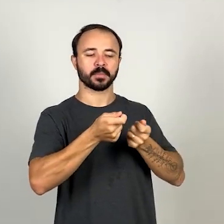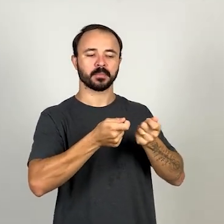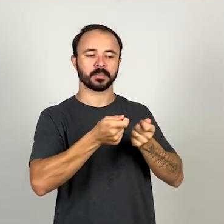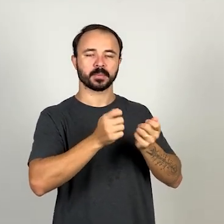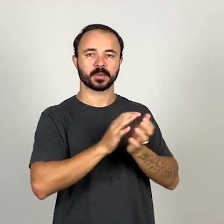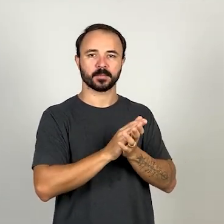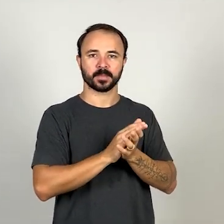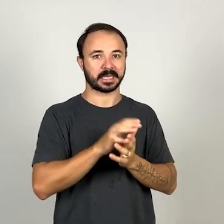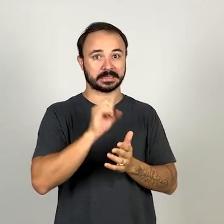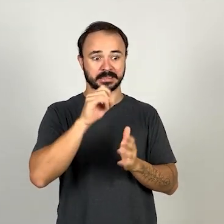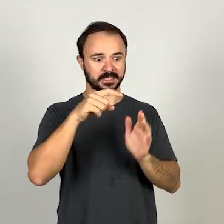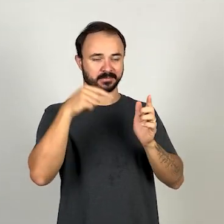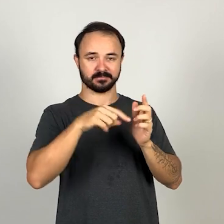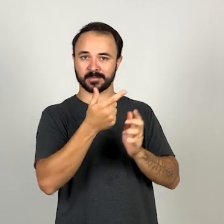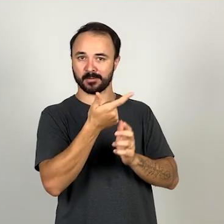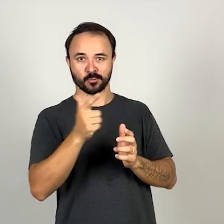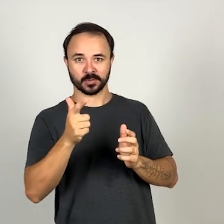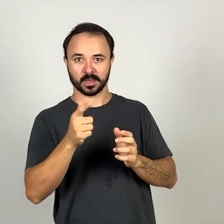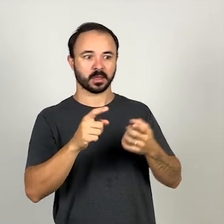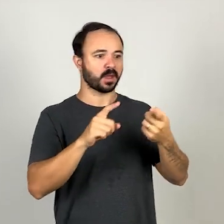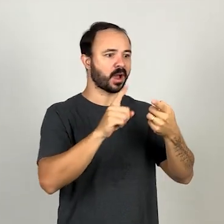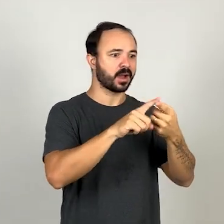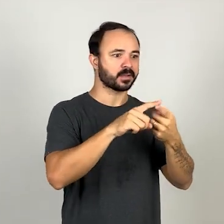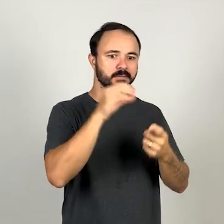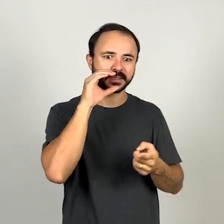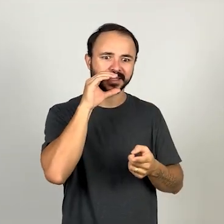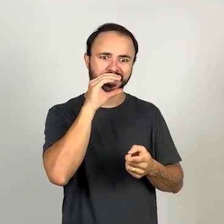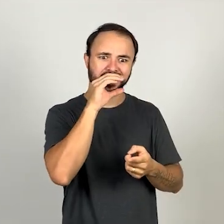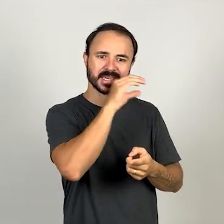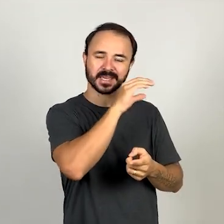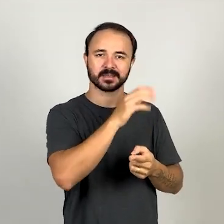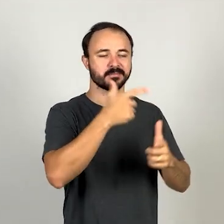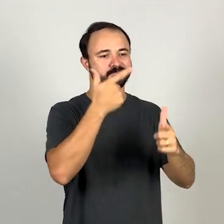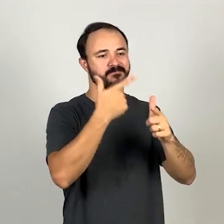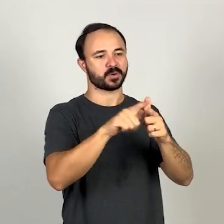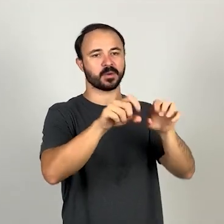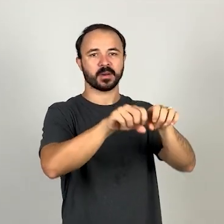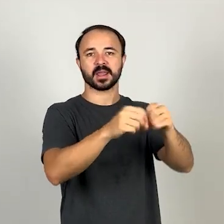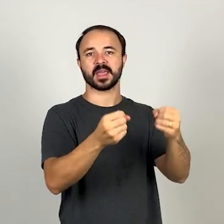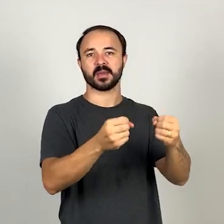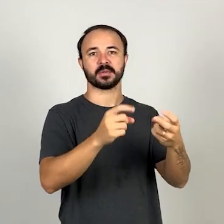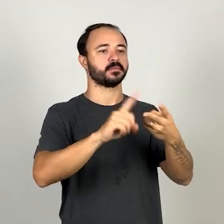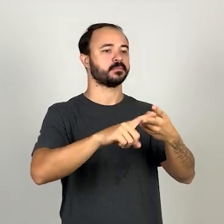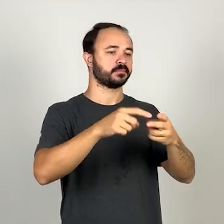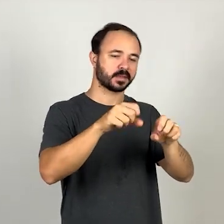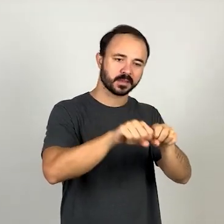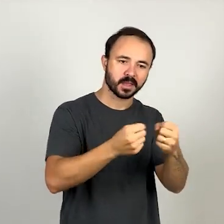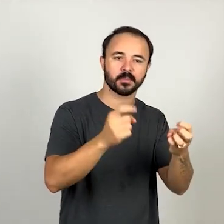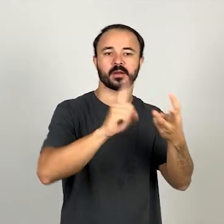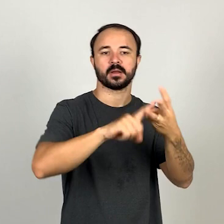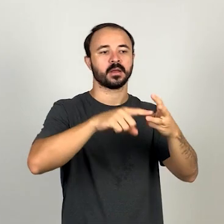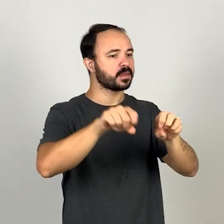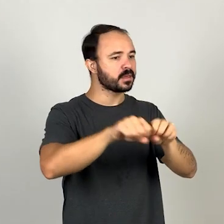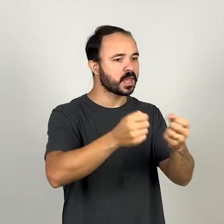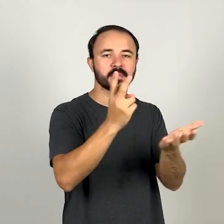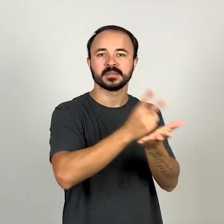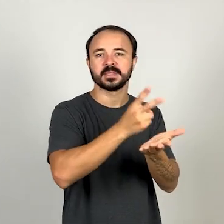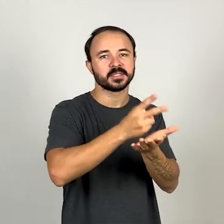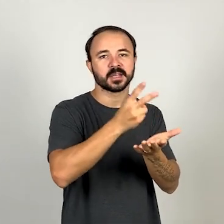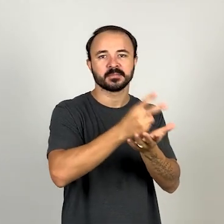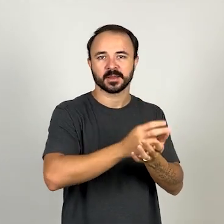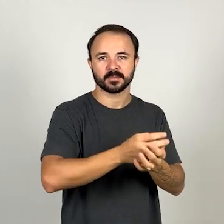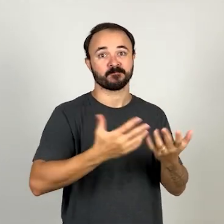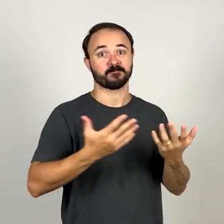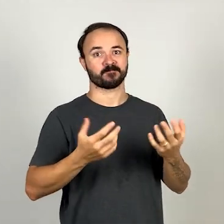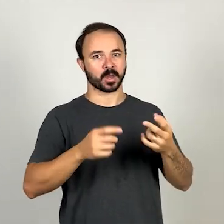circuitos queimariam dispositivos o tempo todo. Então os resistores têm um papel fundamental em preservar a corrente em que